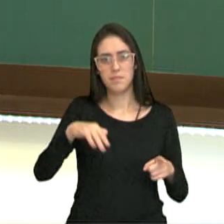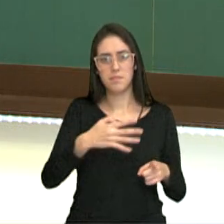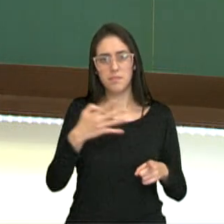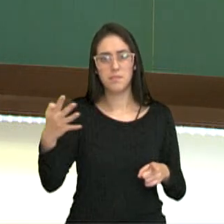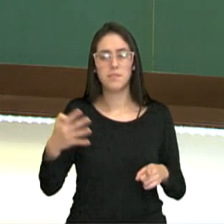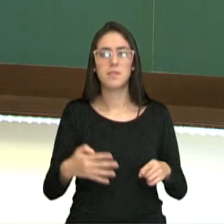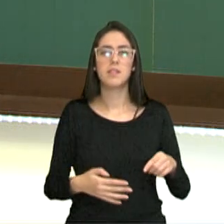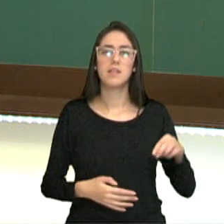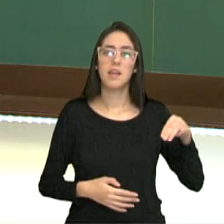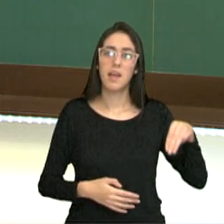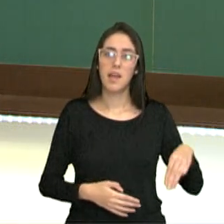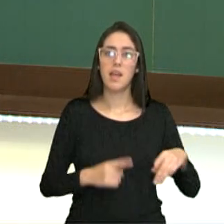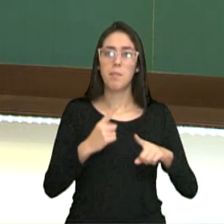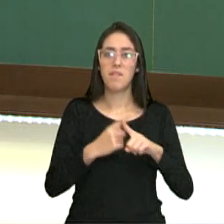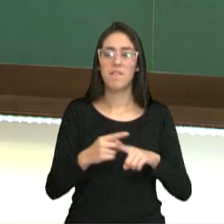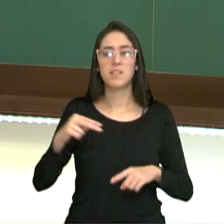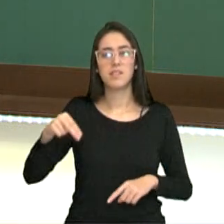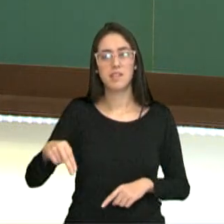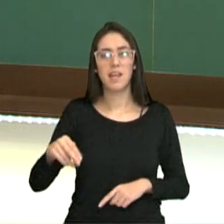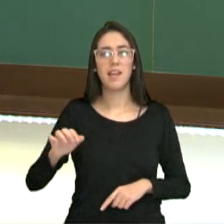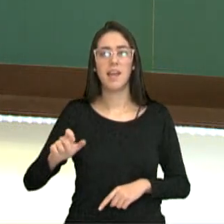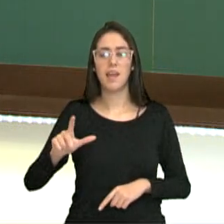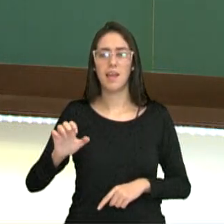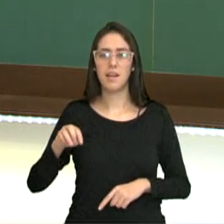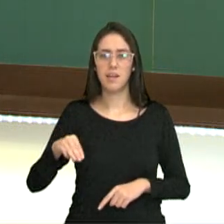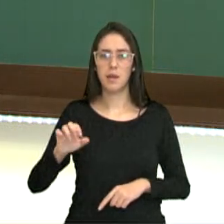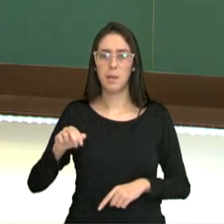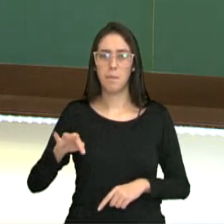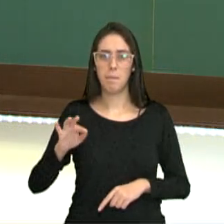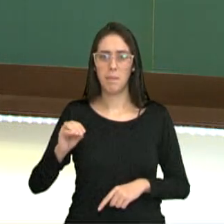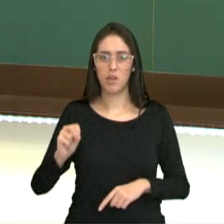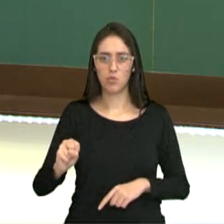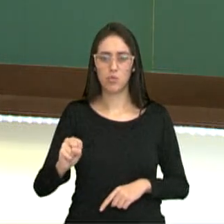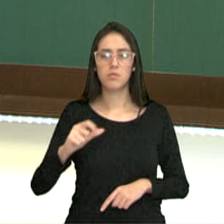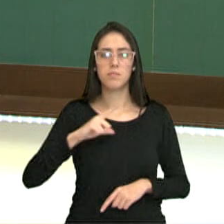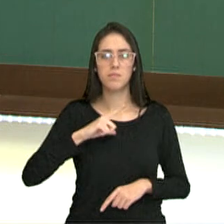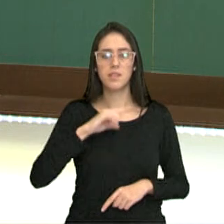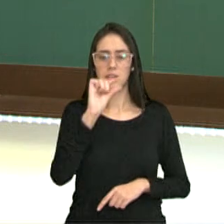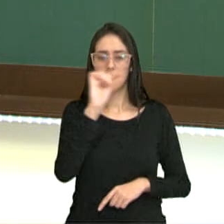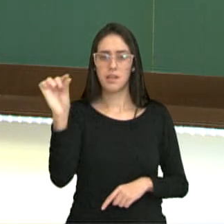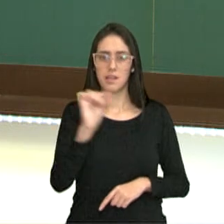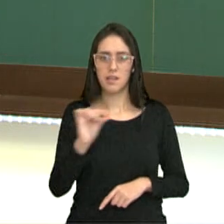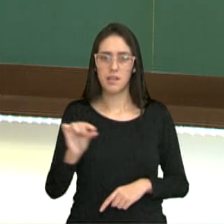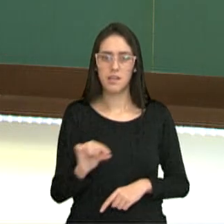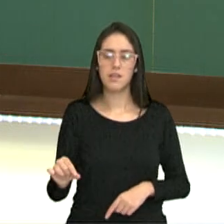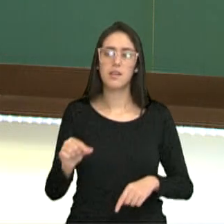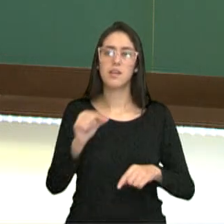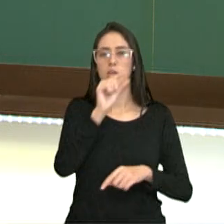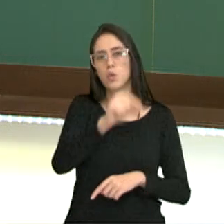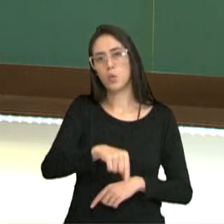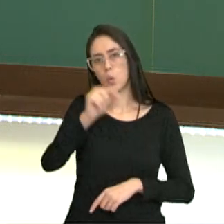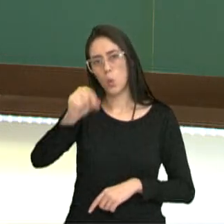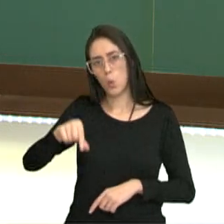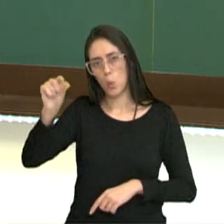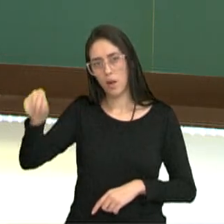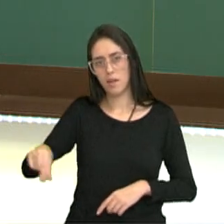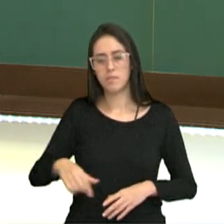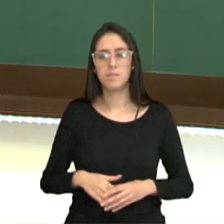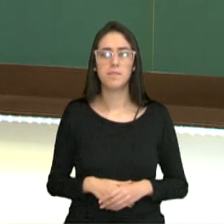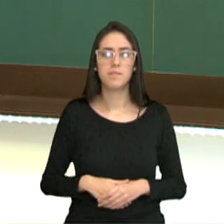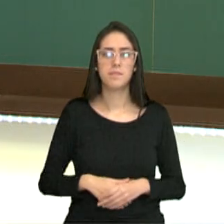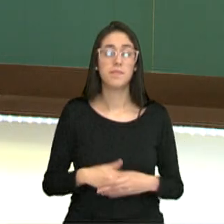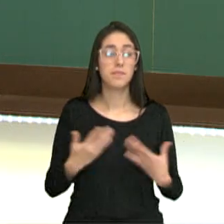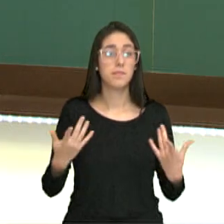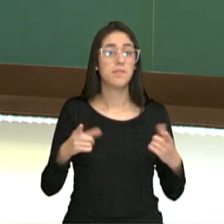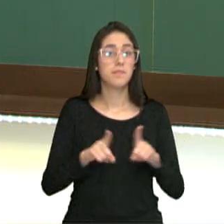N vezes N elementos dispostos em linhas e colunas. Aqui também